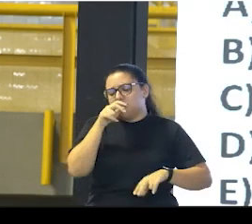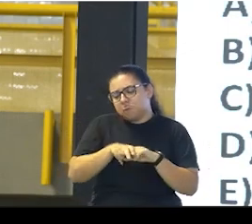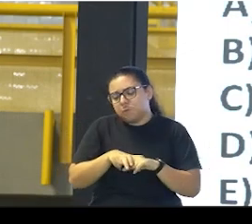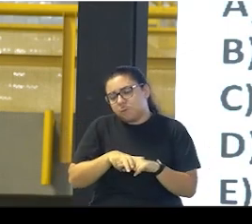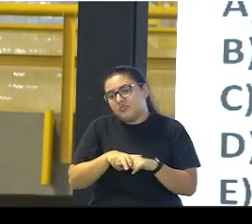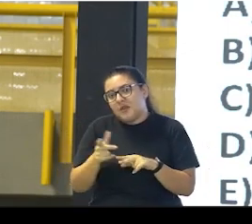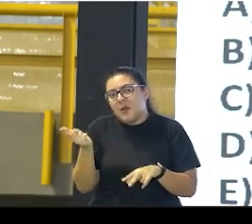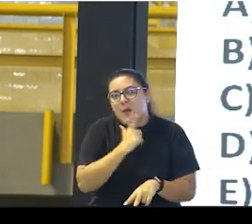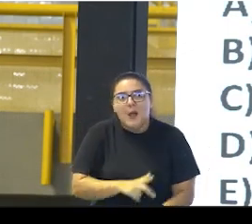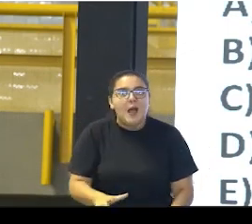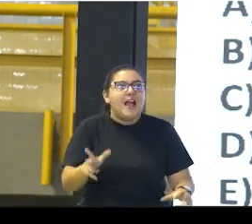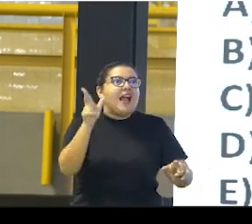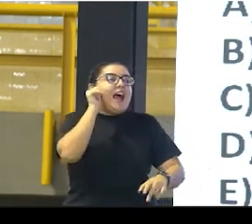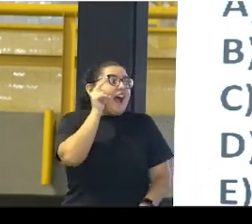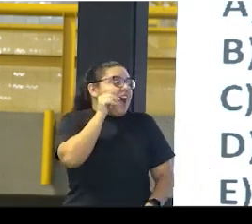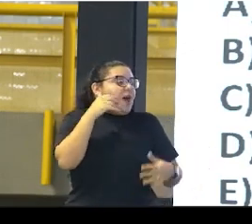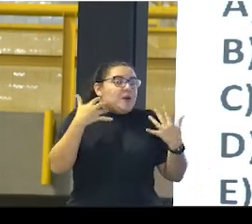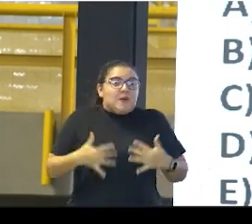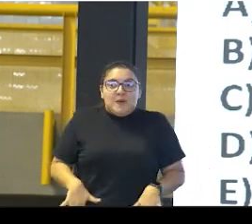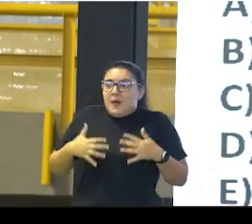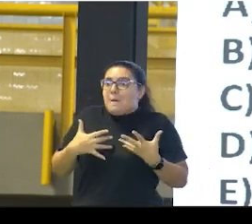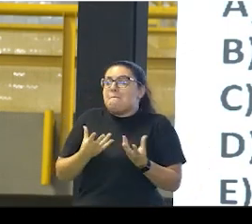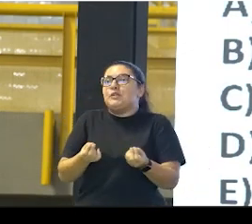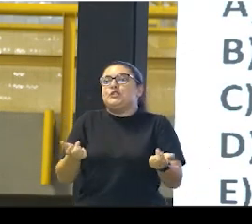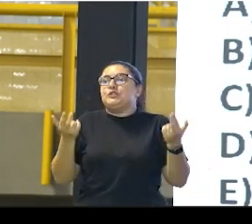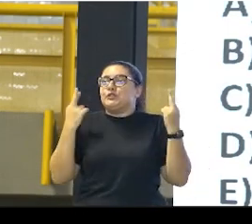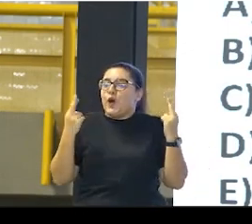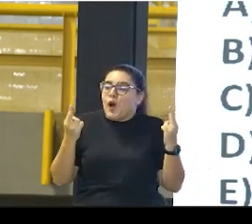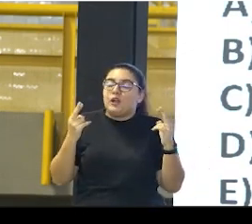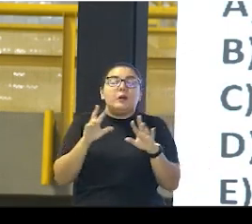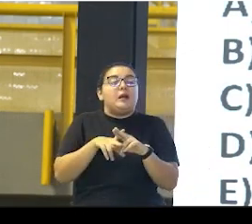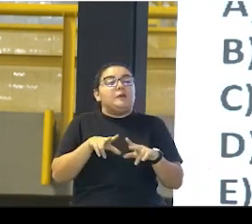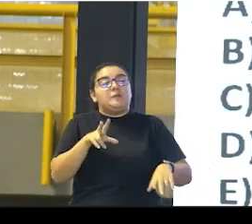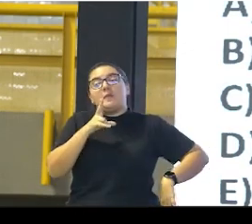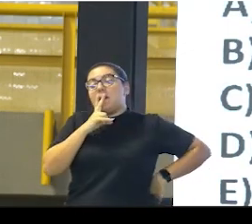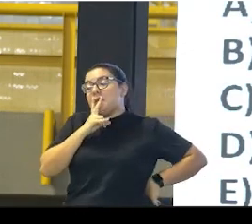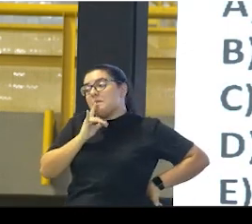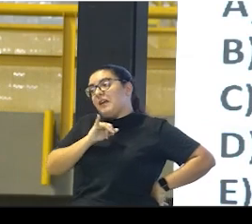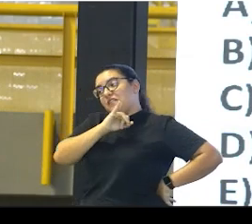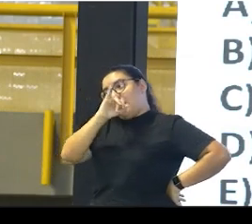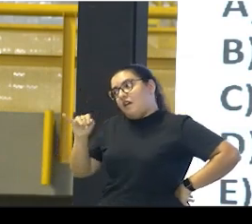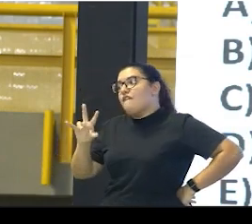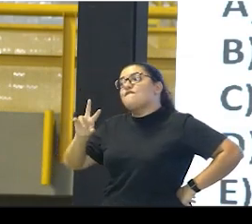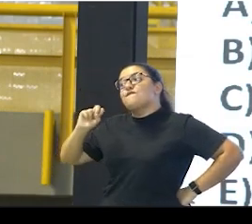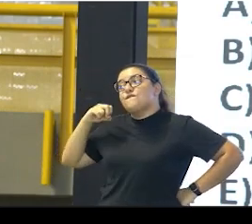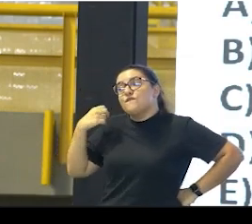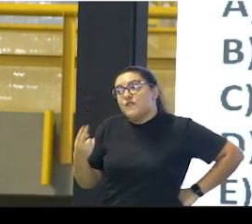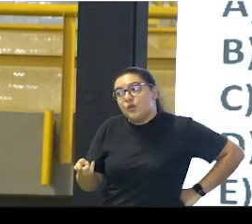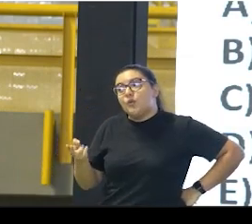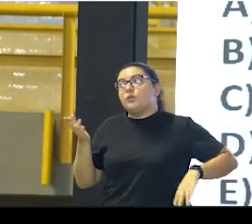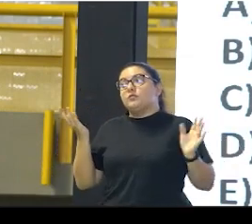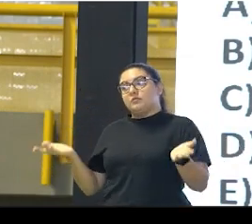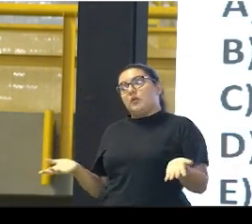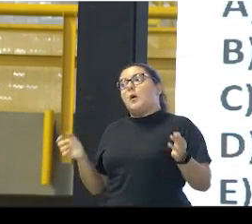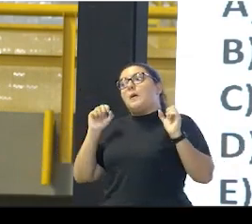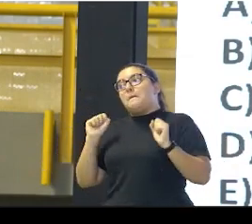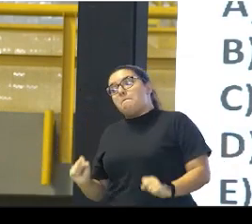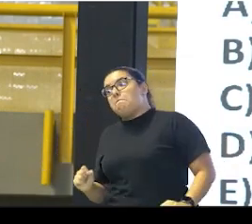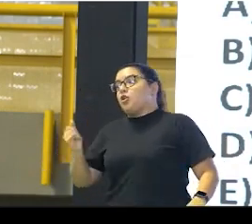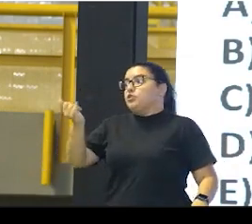2. Justamente por isso. Se você conhece esses dois triângulos, você ganha